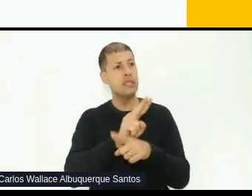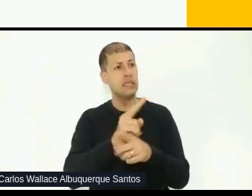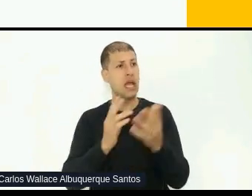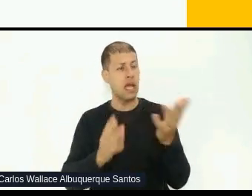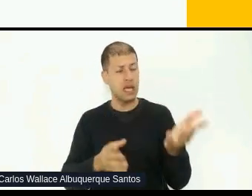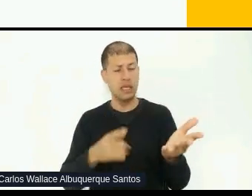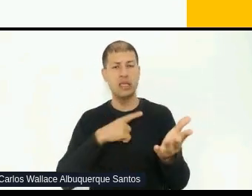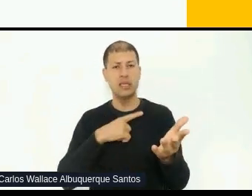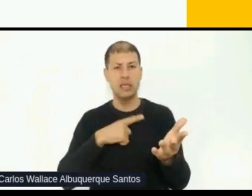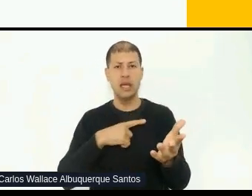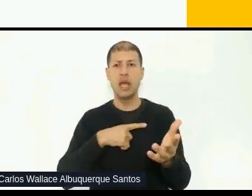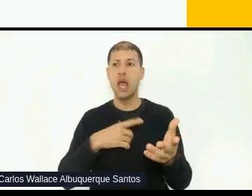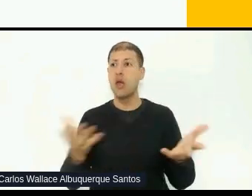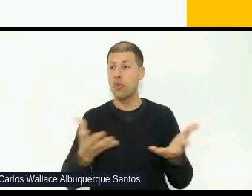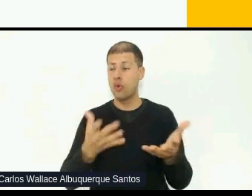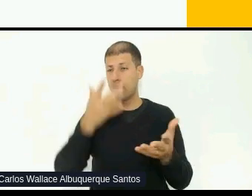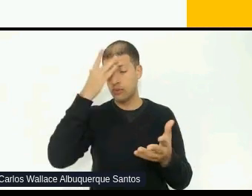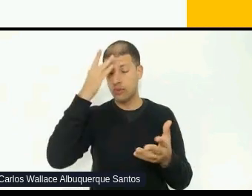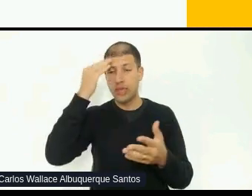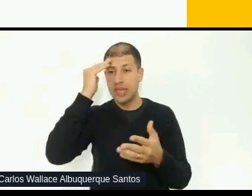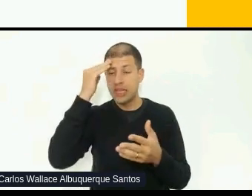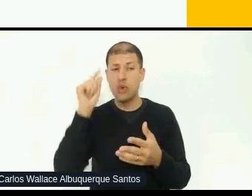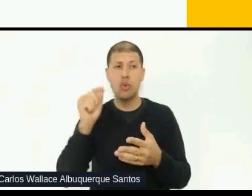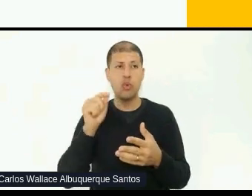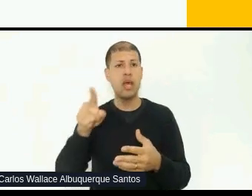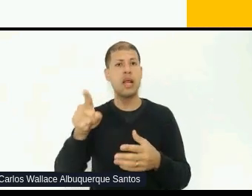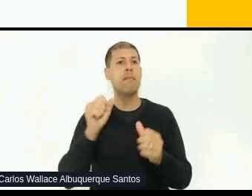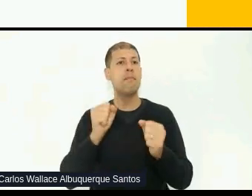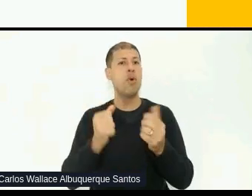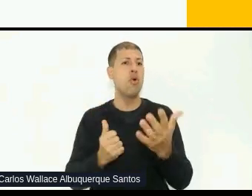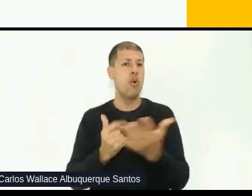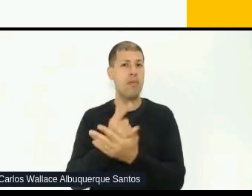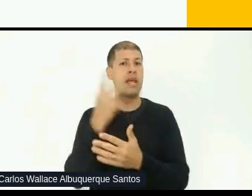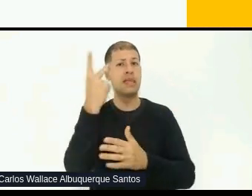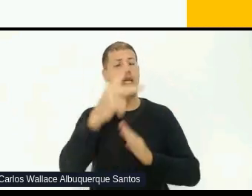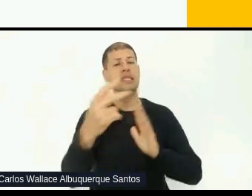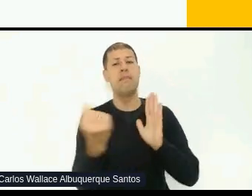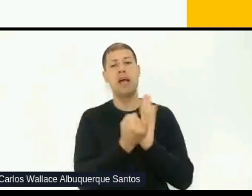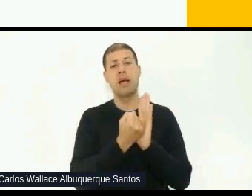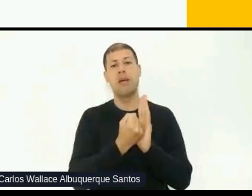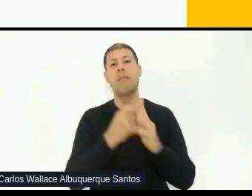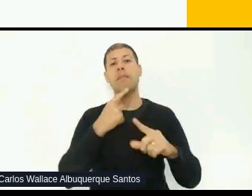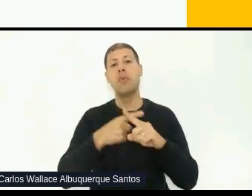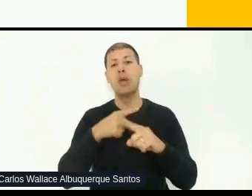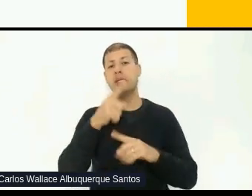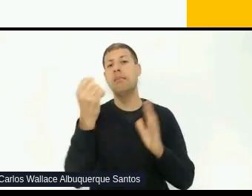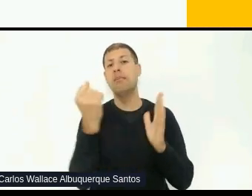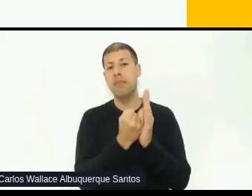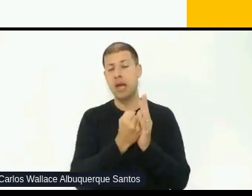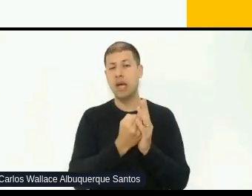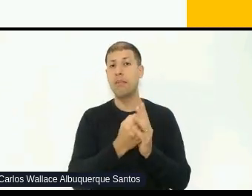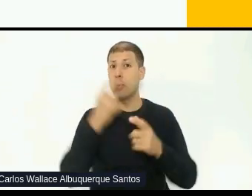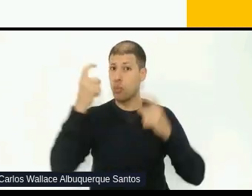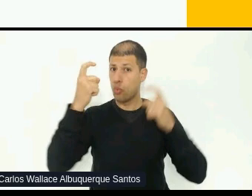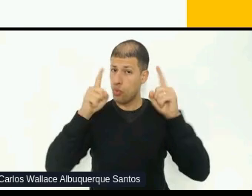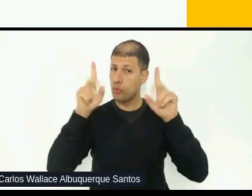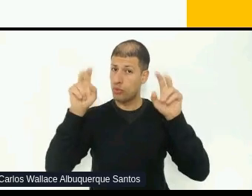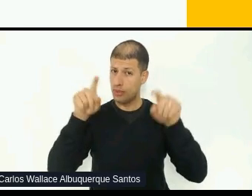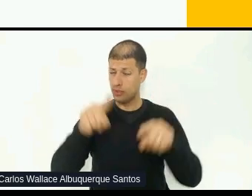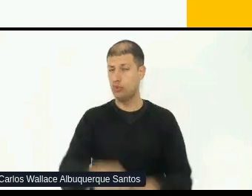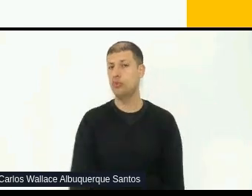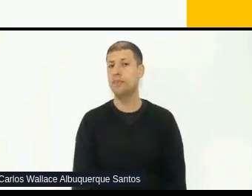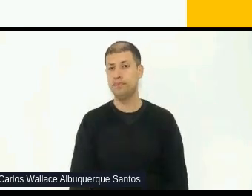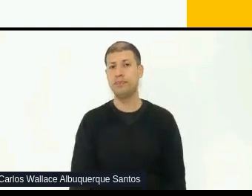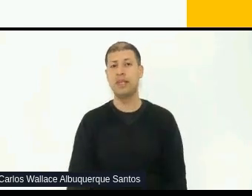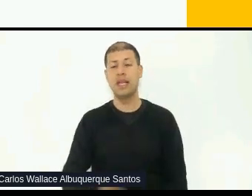ali um espaço para que essas pessoas entendam que elas podem comprar dessa marca, porque essa marca se importa com esse assunto. Tá? Porque essa marca